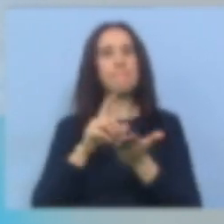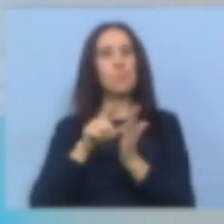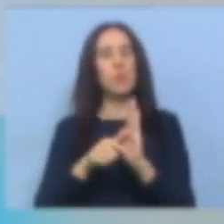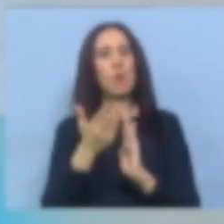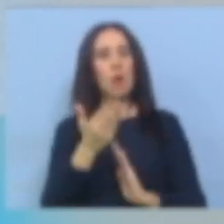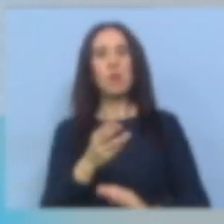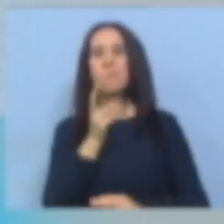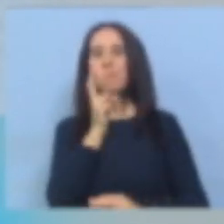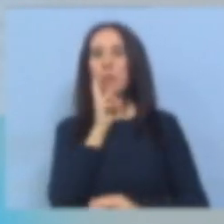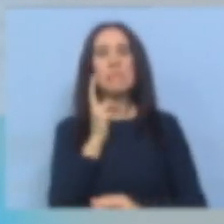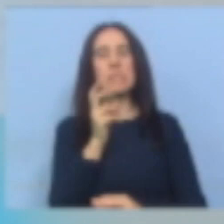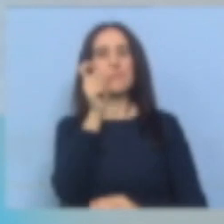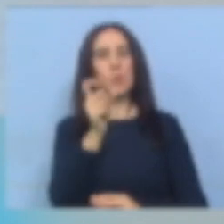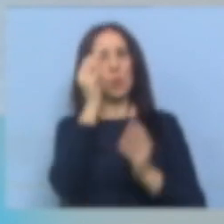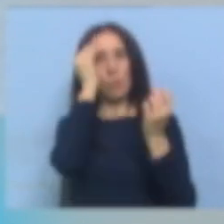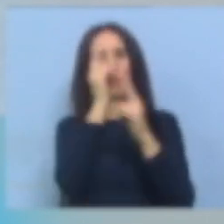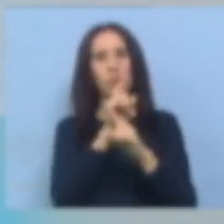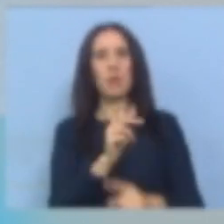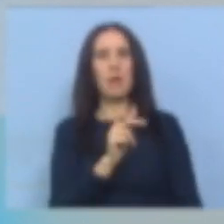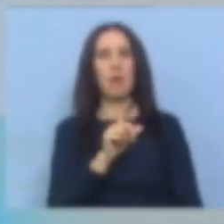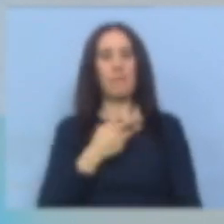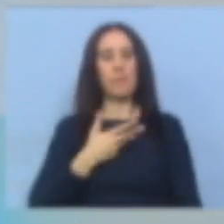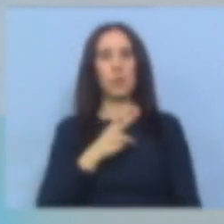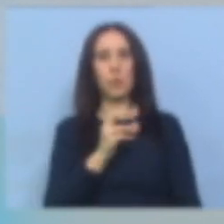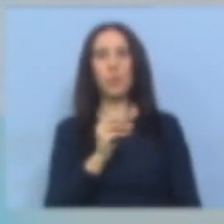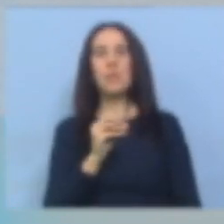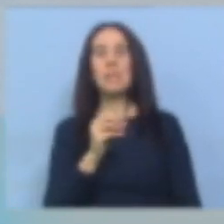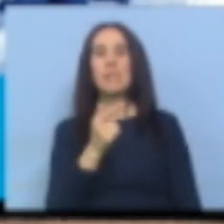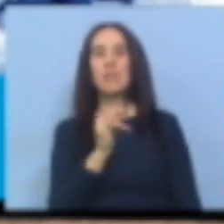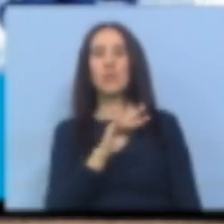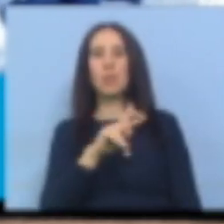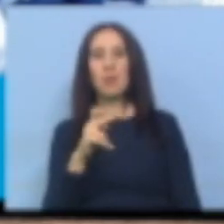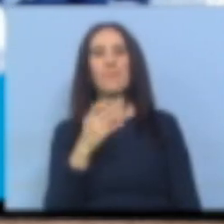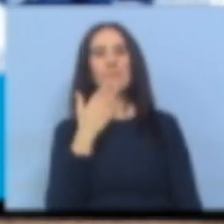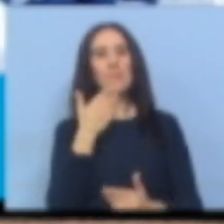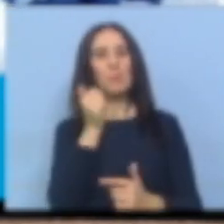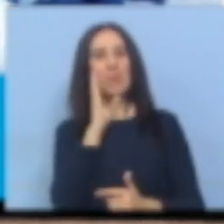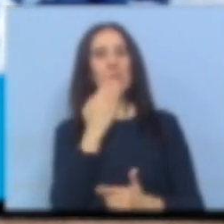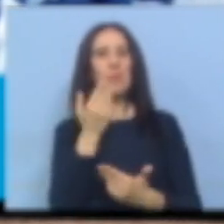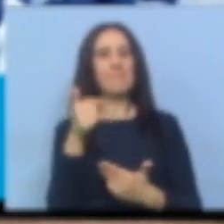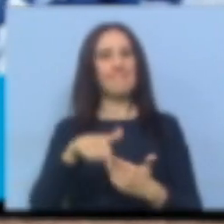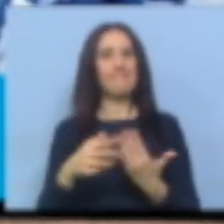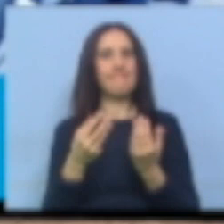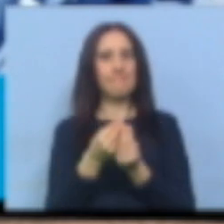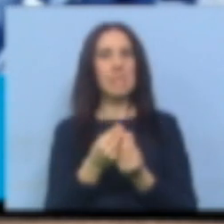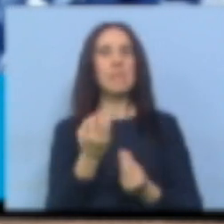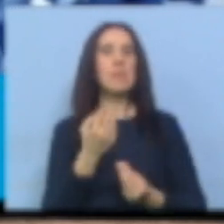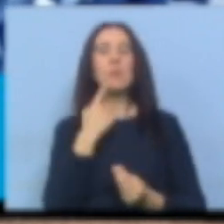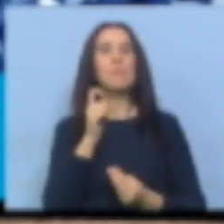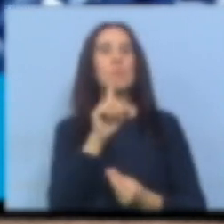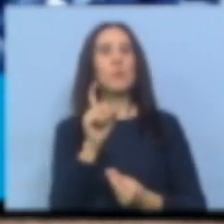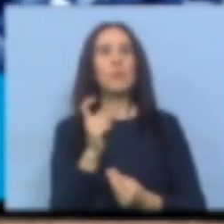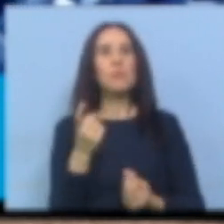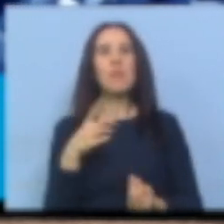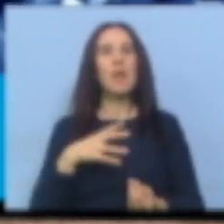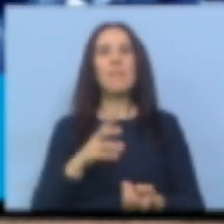do que o seu diretor, o professor Alfredo Teixeira. Boa tarde, obrigado por estar entre nós. Desde logo, pergunto-lhe o que é que